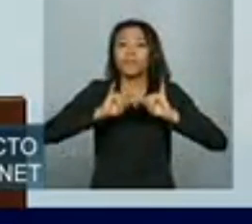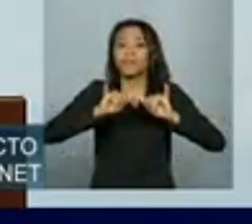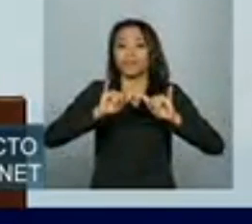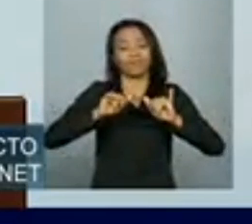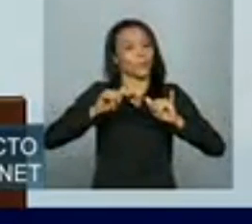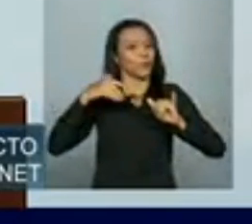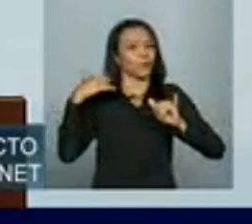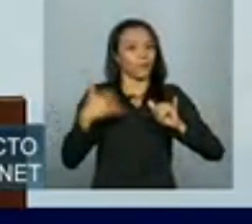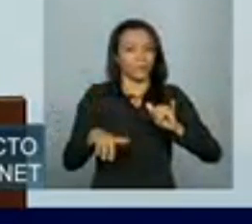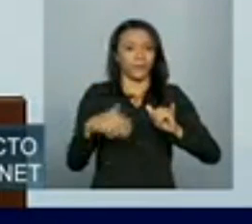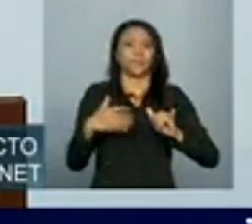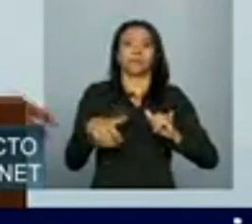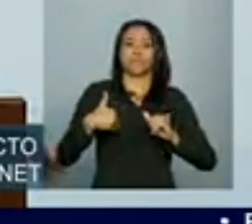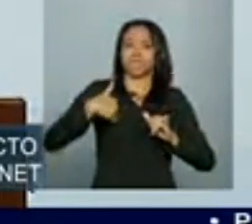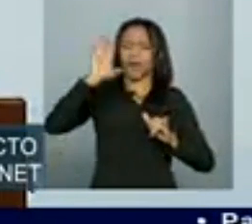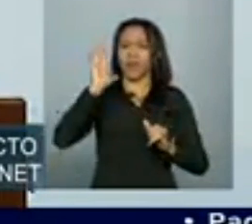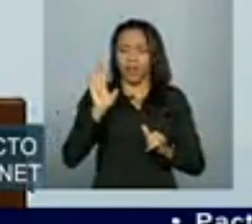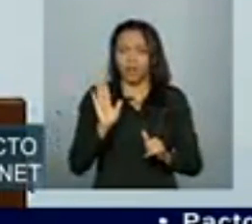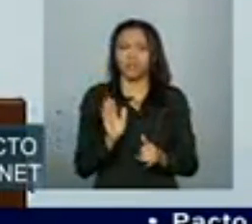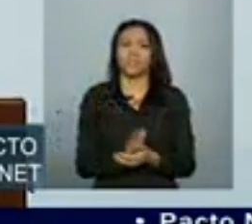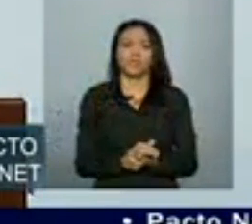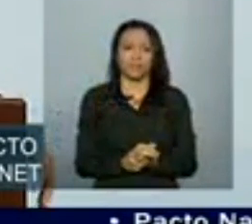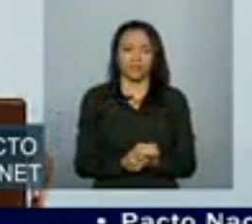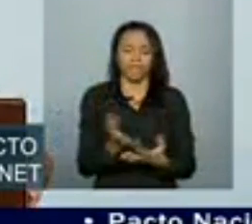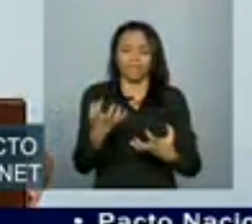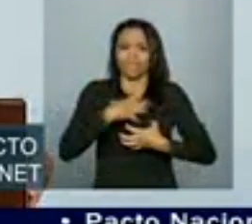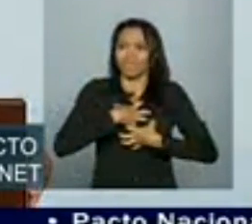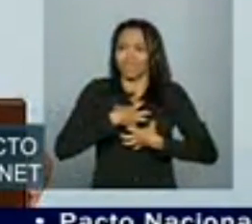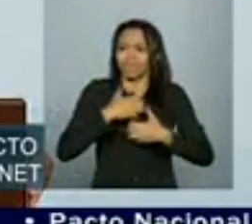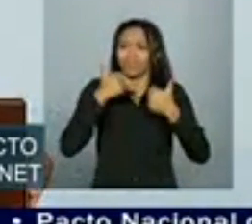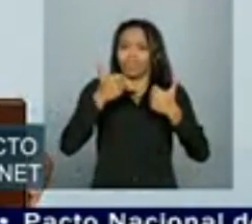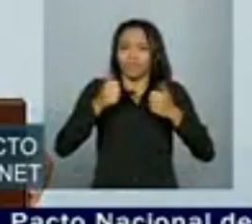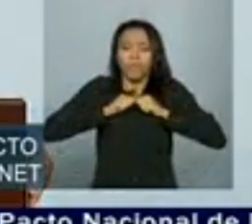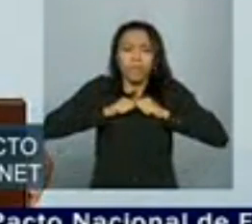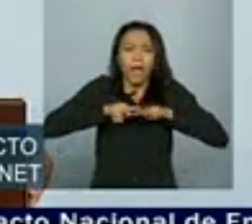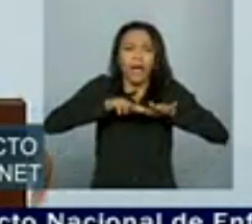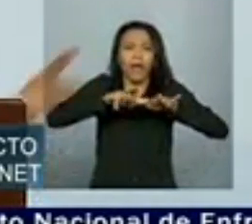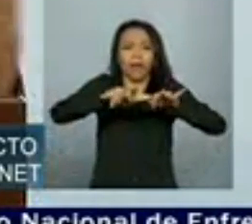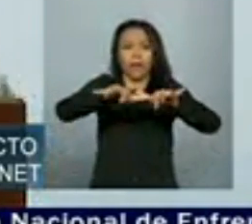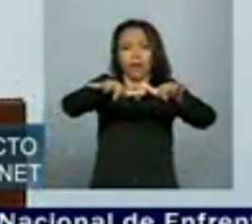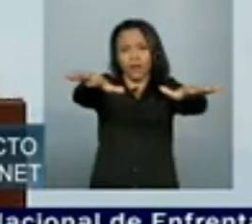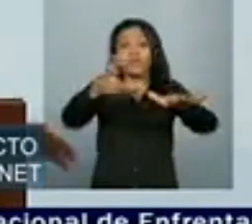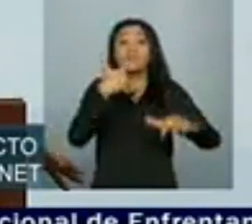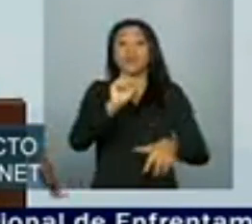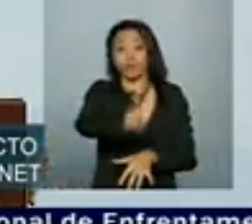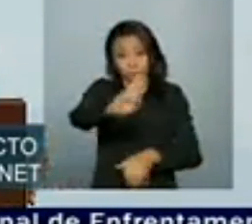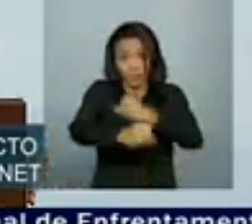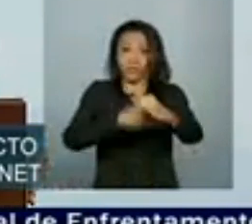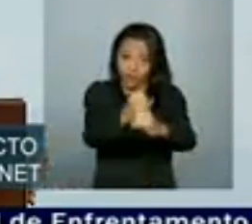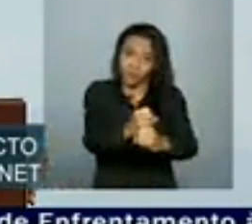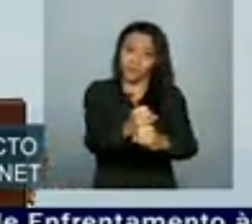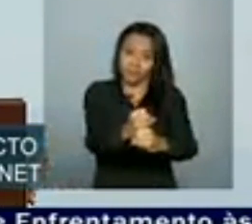mais profunda no sentido de atingir a todos os usuários, que é o que nós